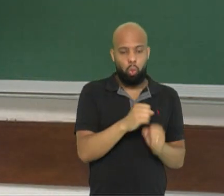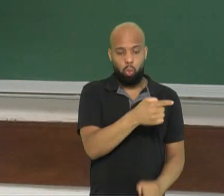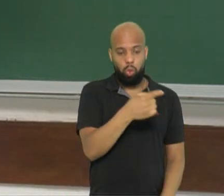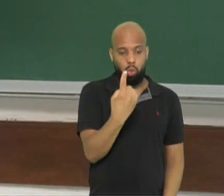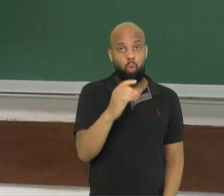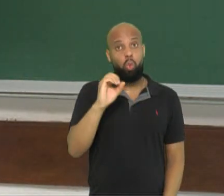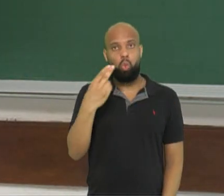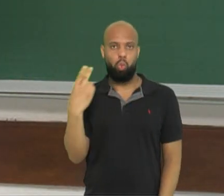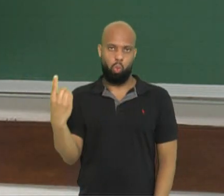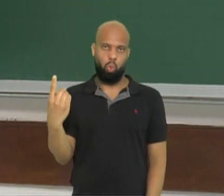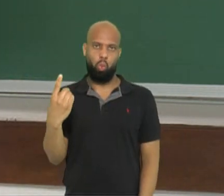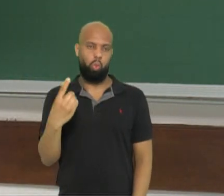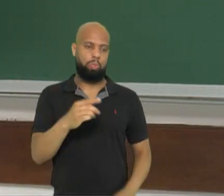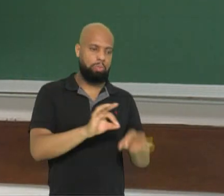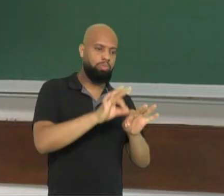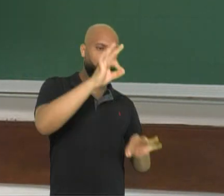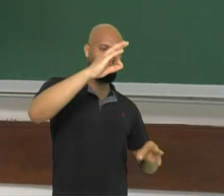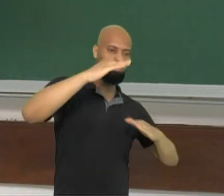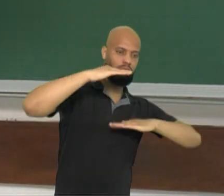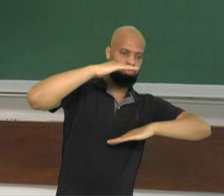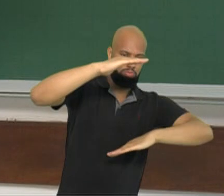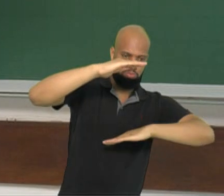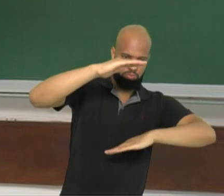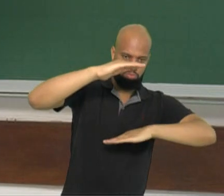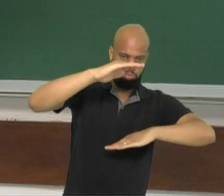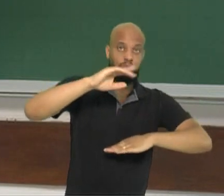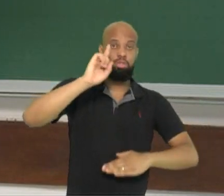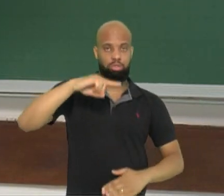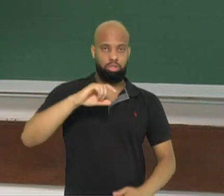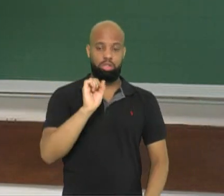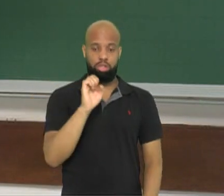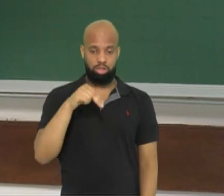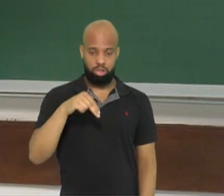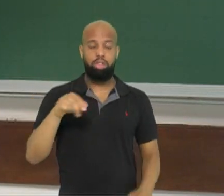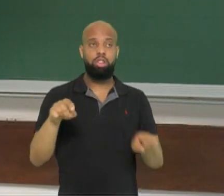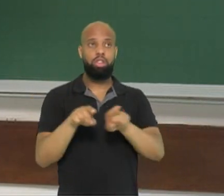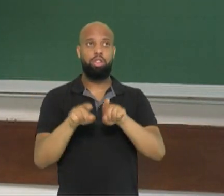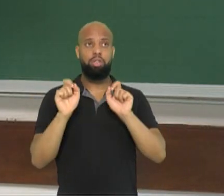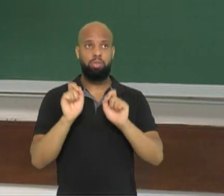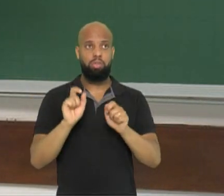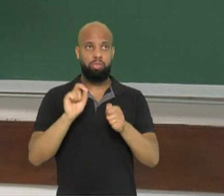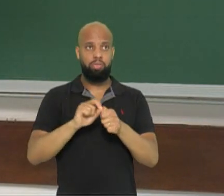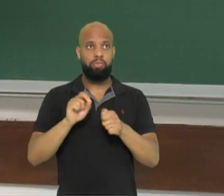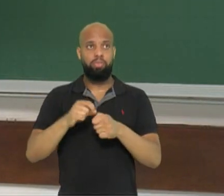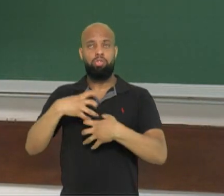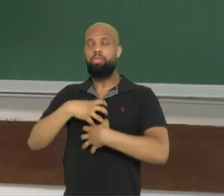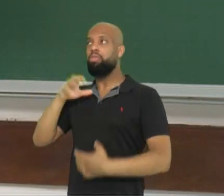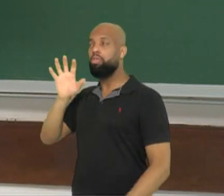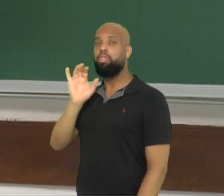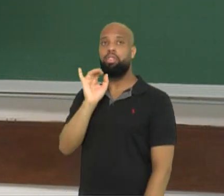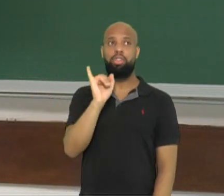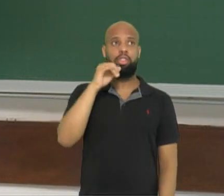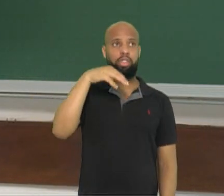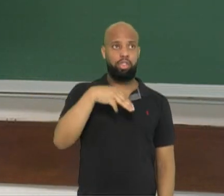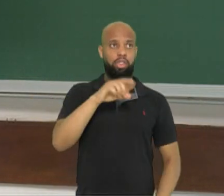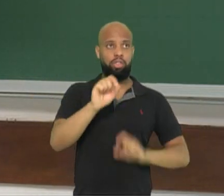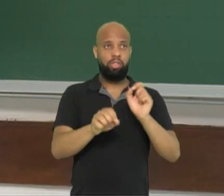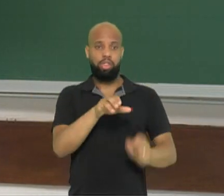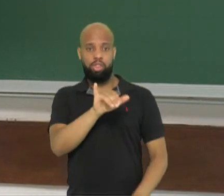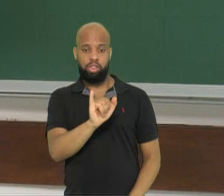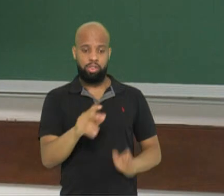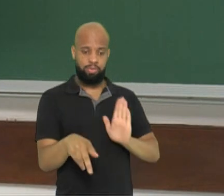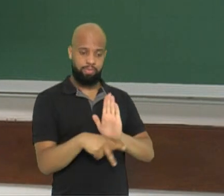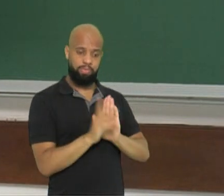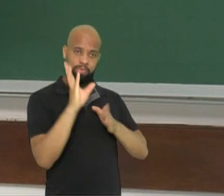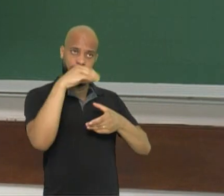essa imagem, esse intervalo da função seno, tá? E a gente pode escrever também dessa forma. Y pertence aos reais,